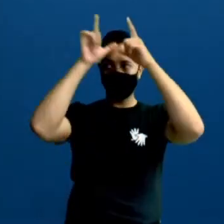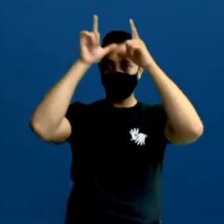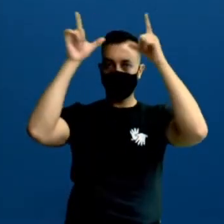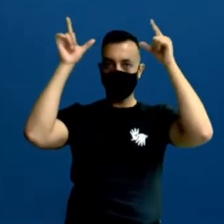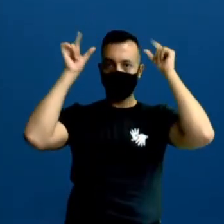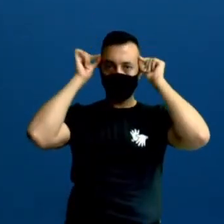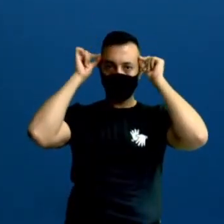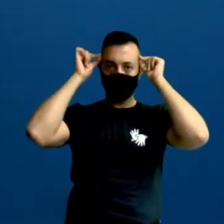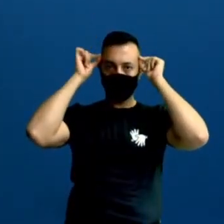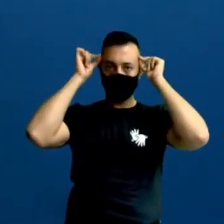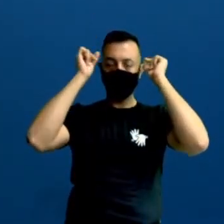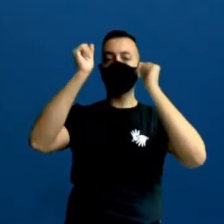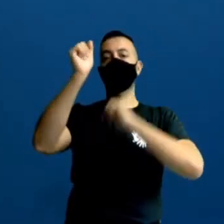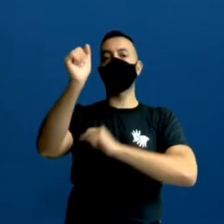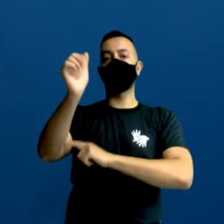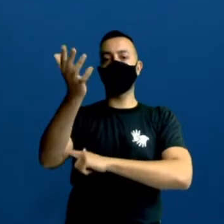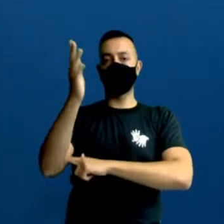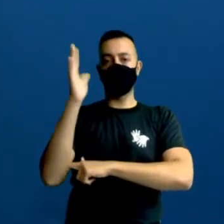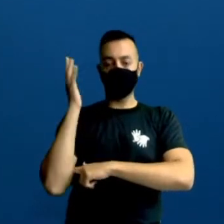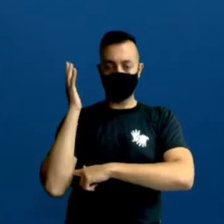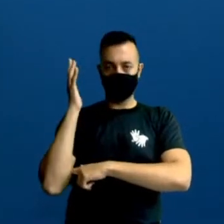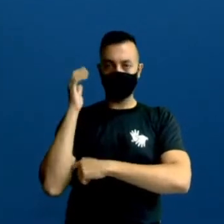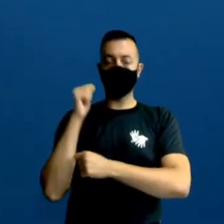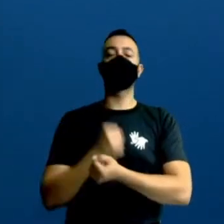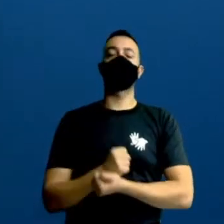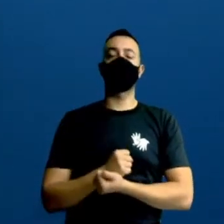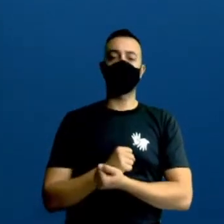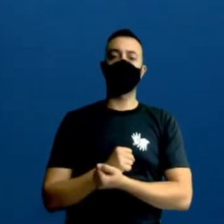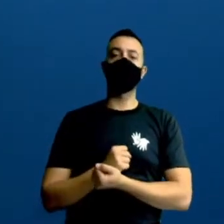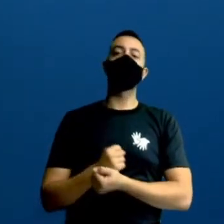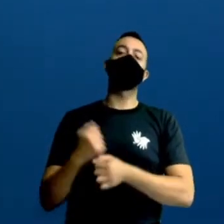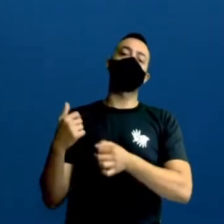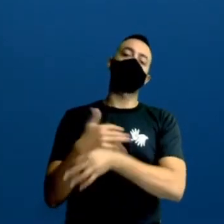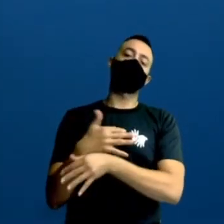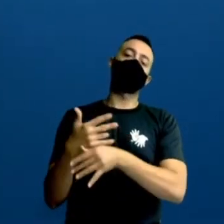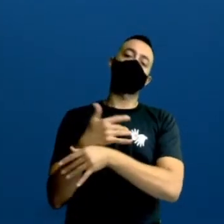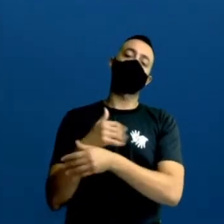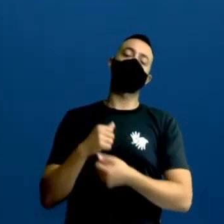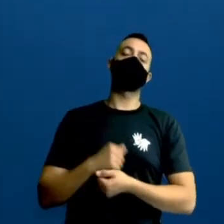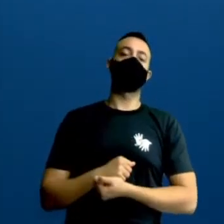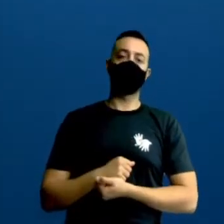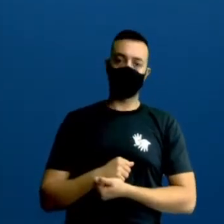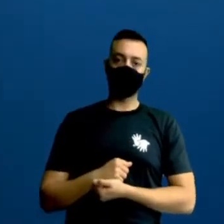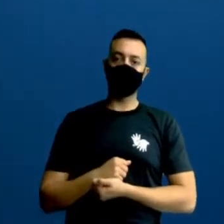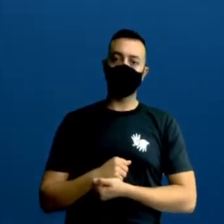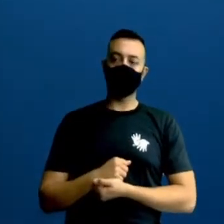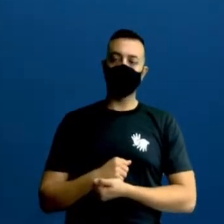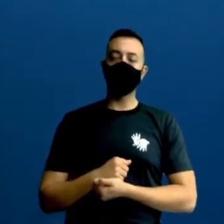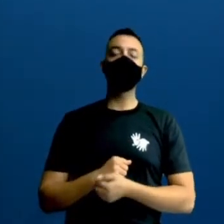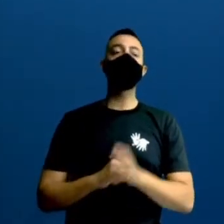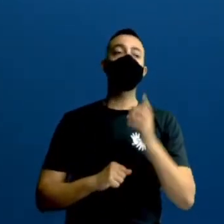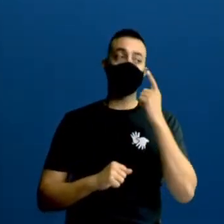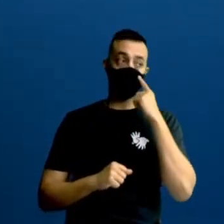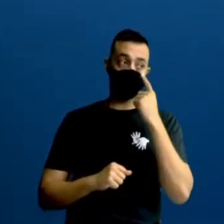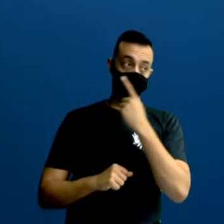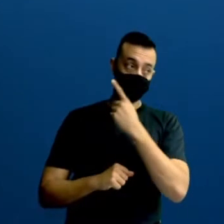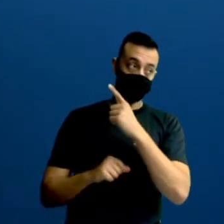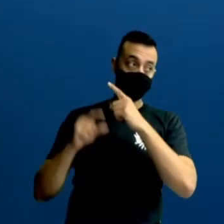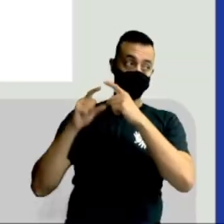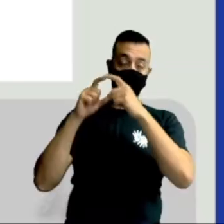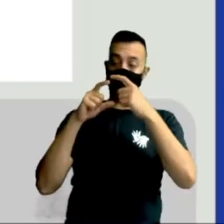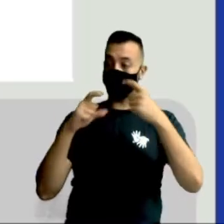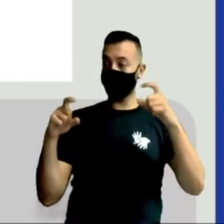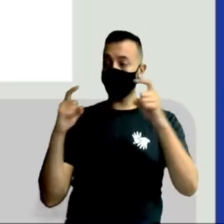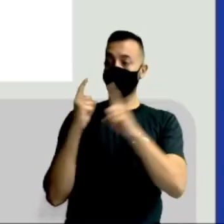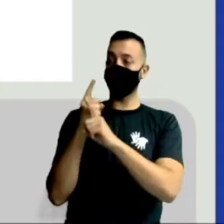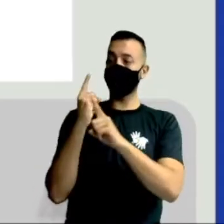Agreste, Zona da Mata, né, o da Mata, enfim, e região metropolitana. Olha aqui o mapa e tenta